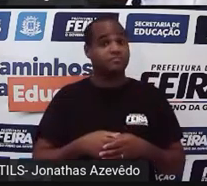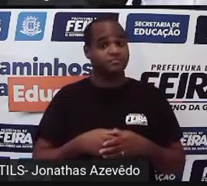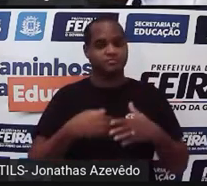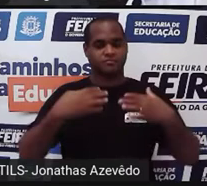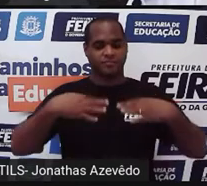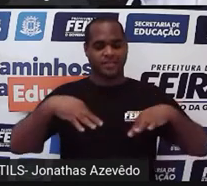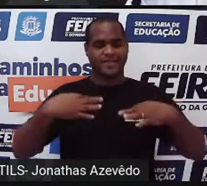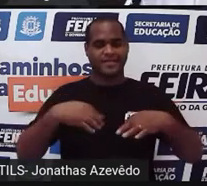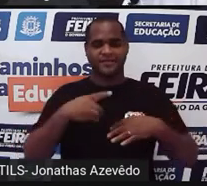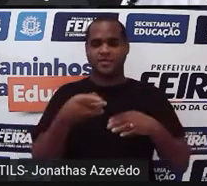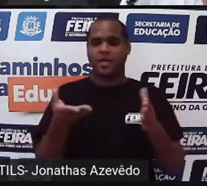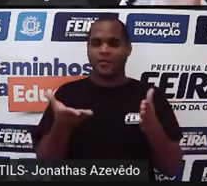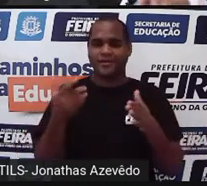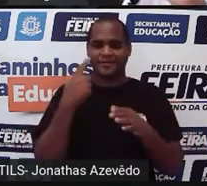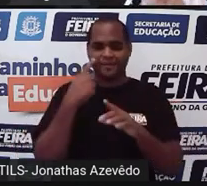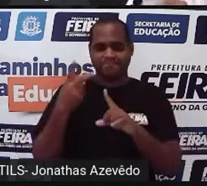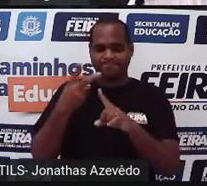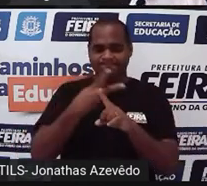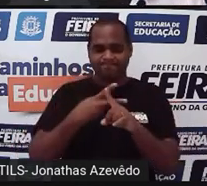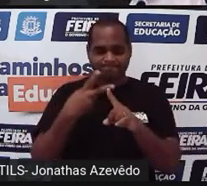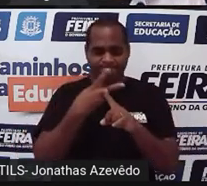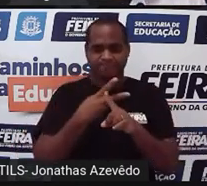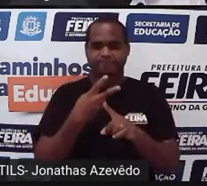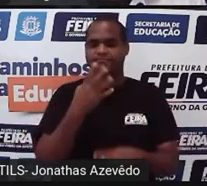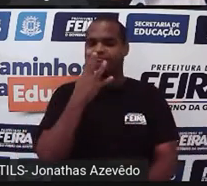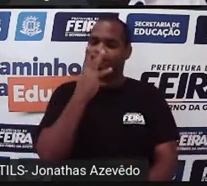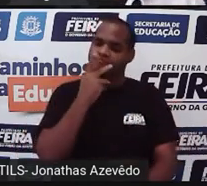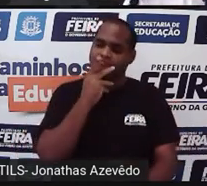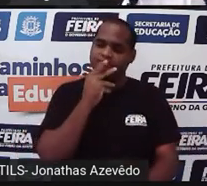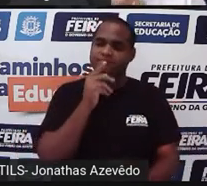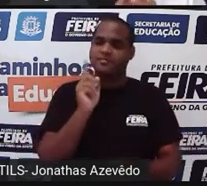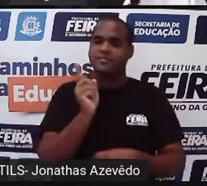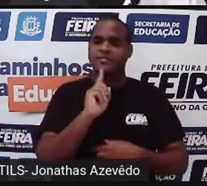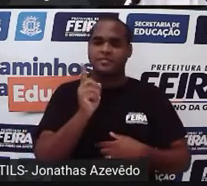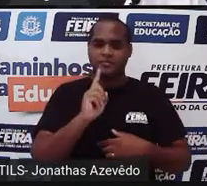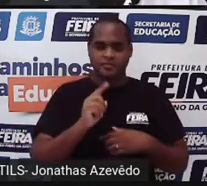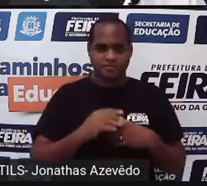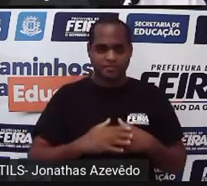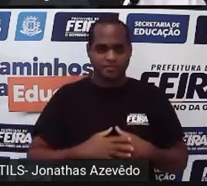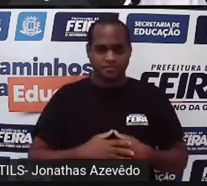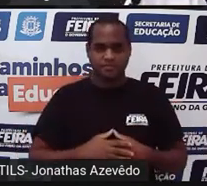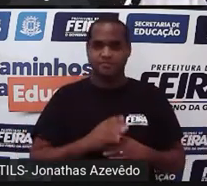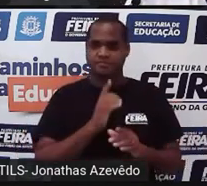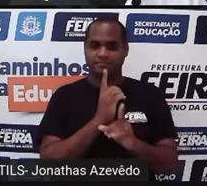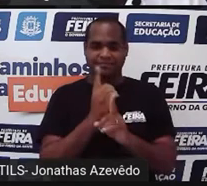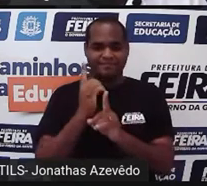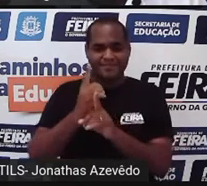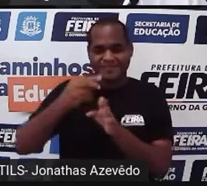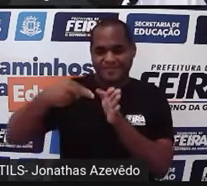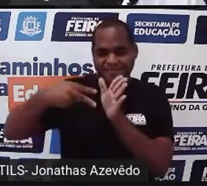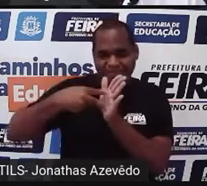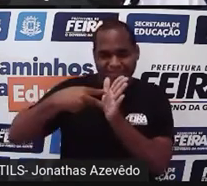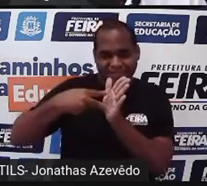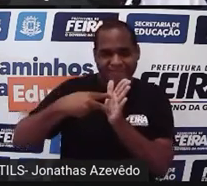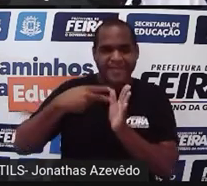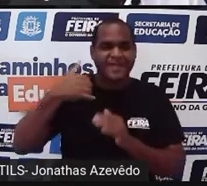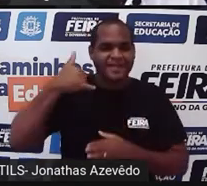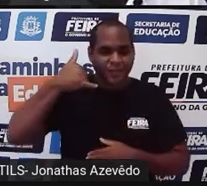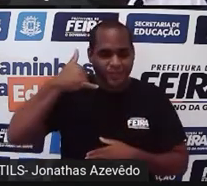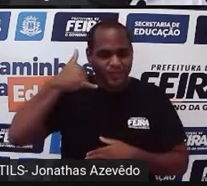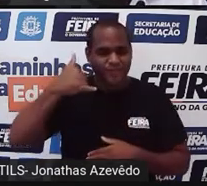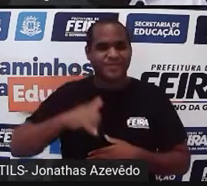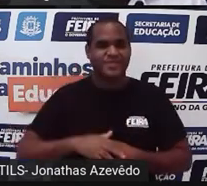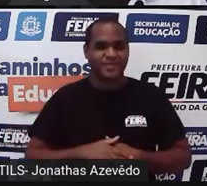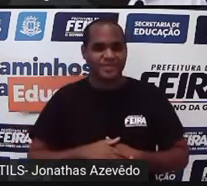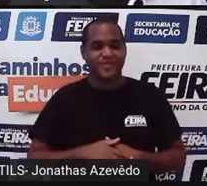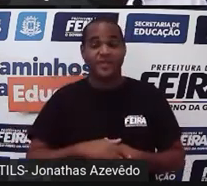vai ter que procurar, mas sem demorar, tá bom? Encontrar um carregador de celular. De preferência, se